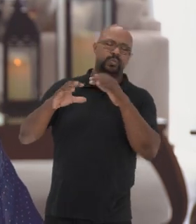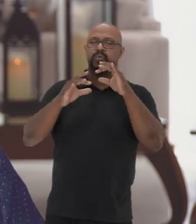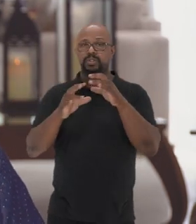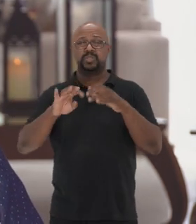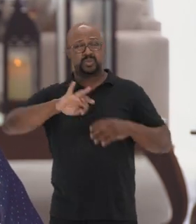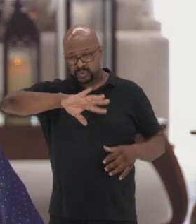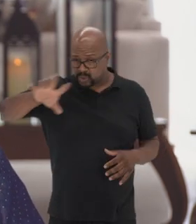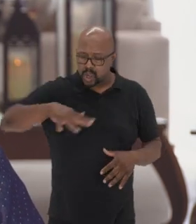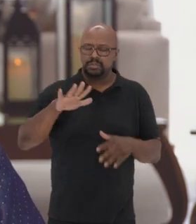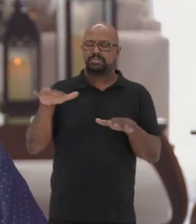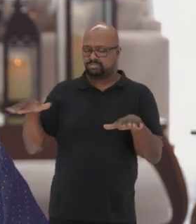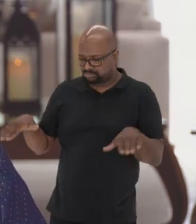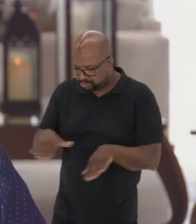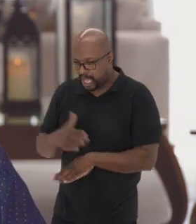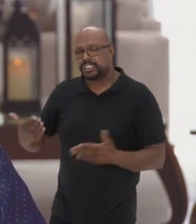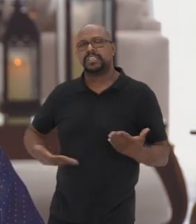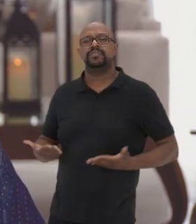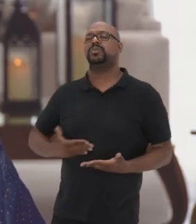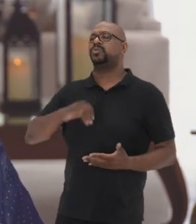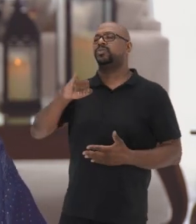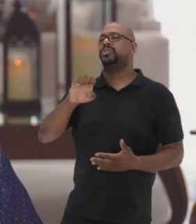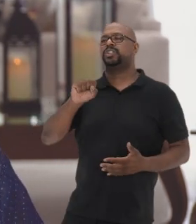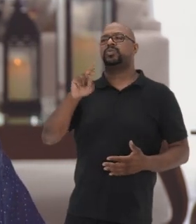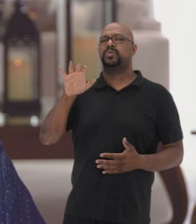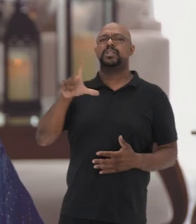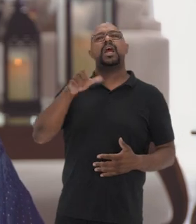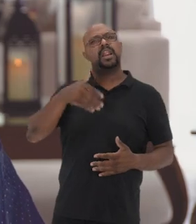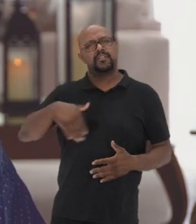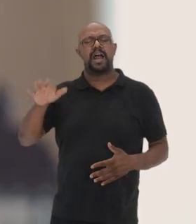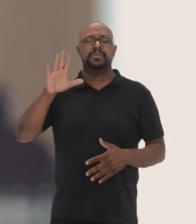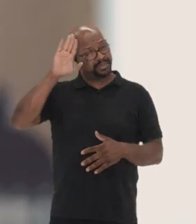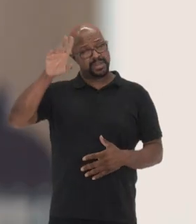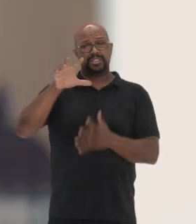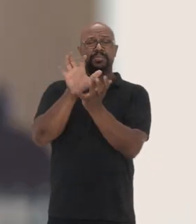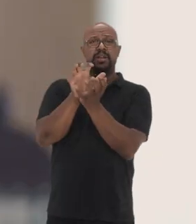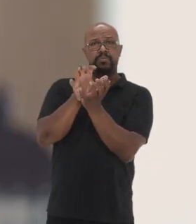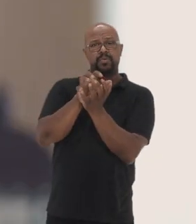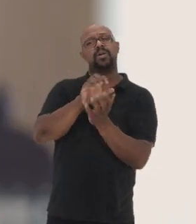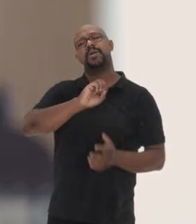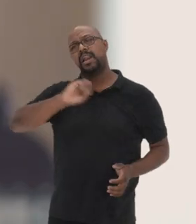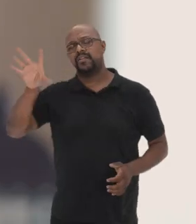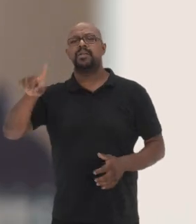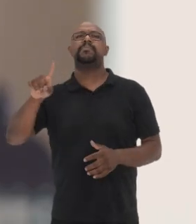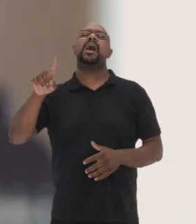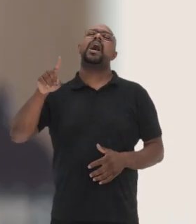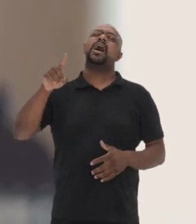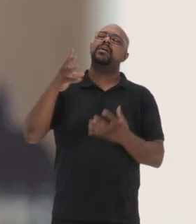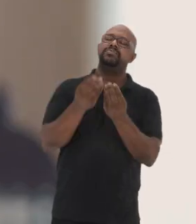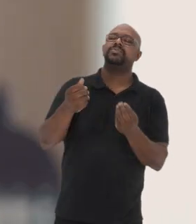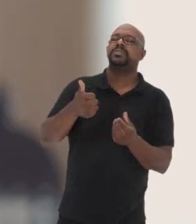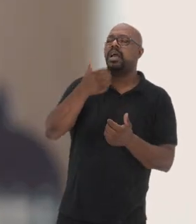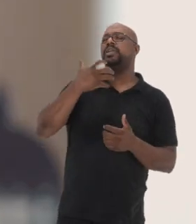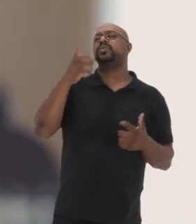eles a serviços dos Jesuítas eles eram levados da Costa sobretudo de Pernambuco para suprir a música das Missões do interior